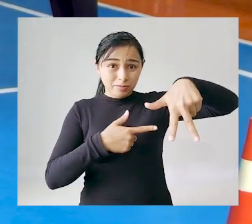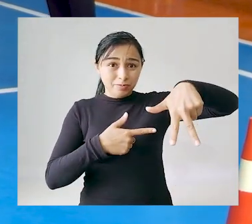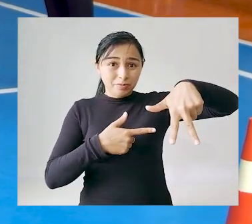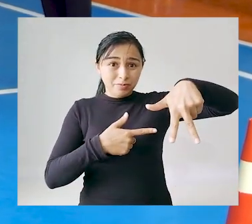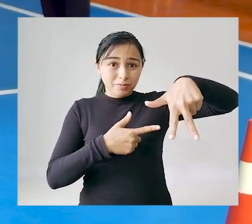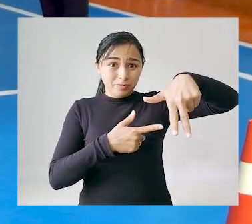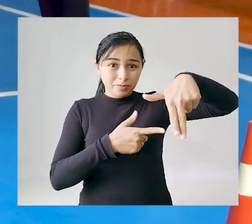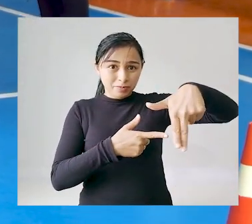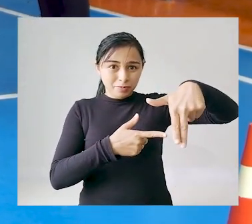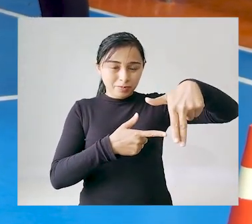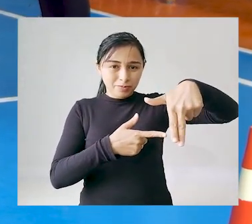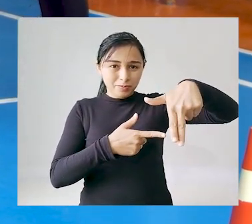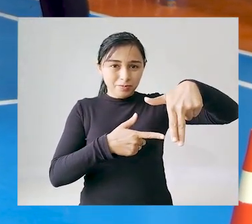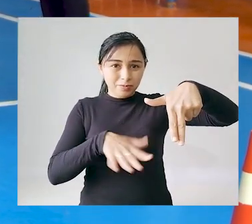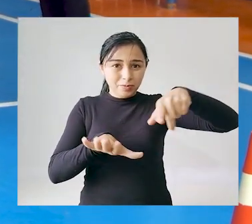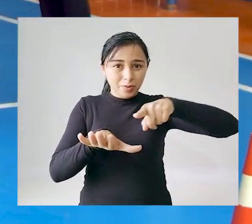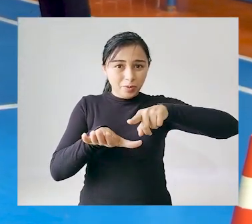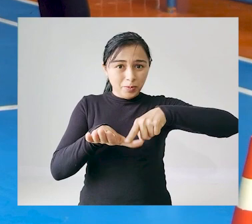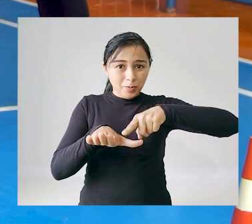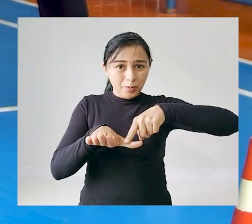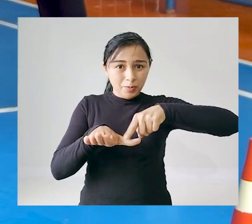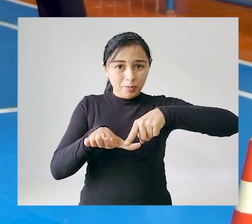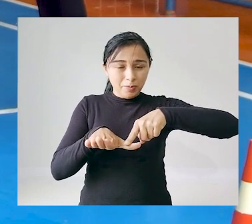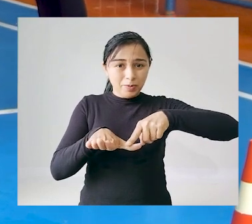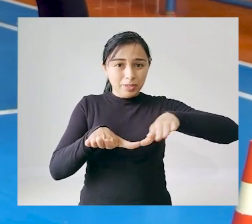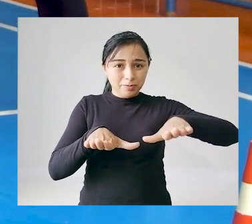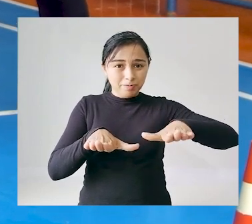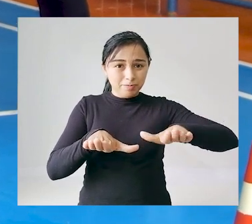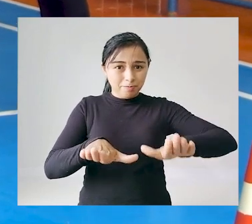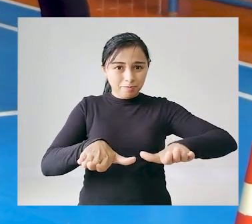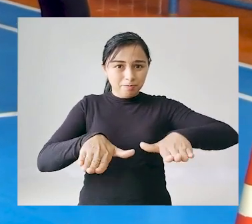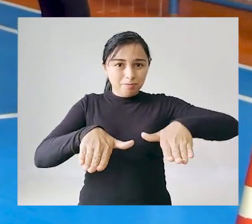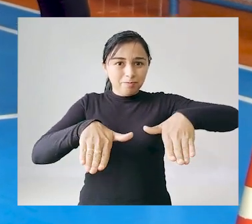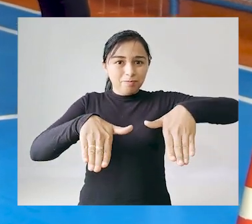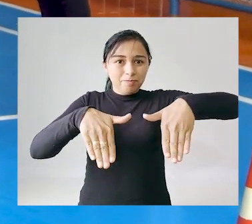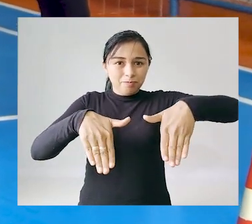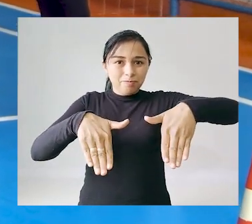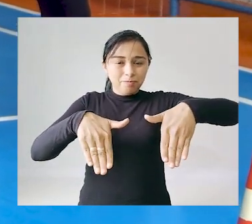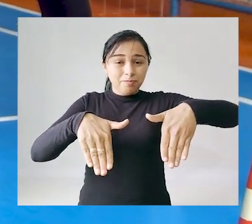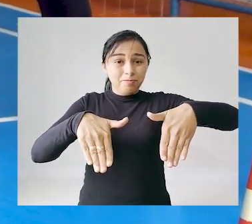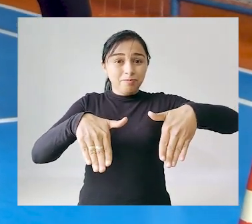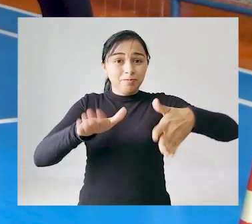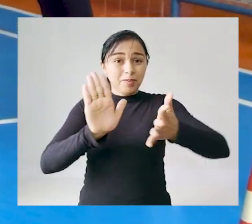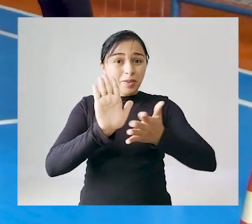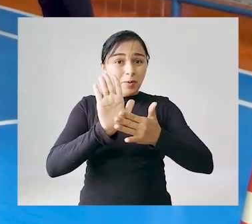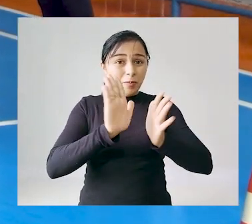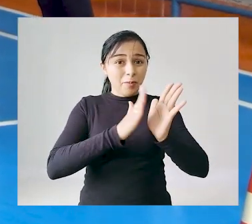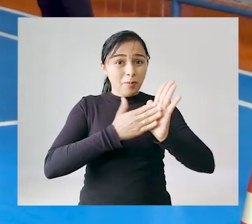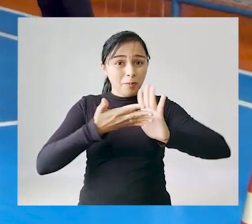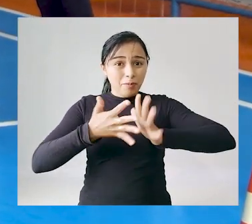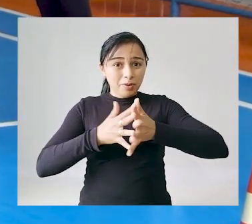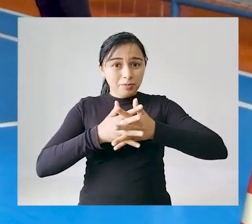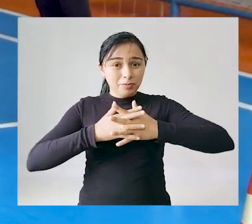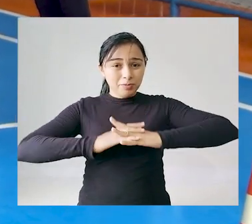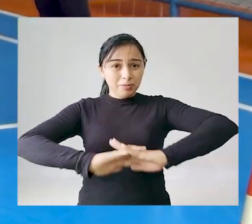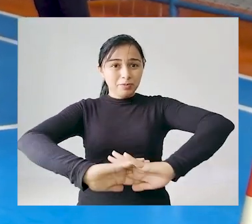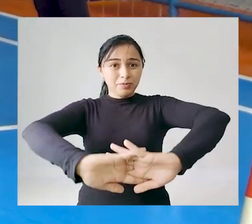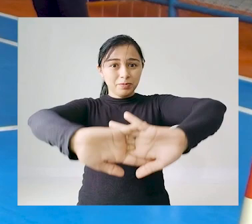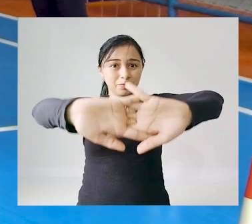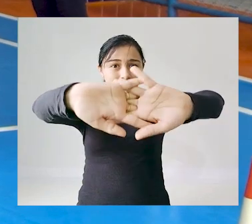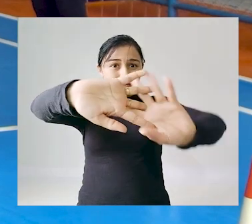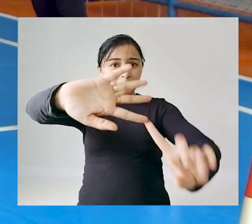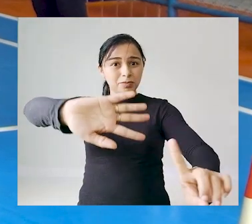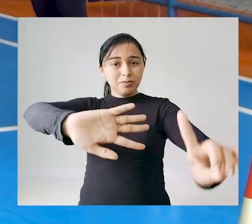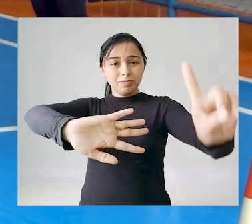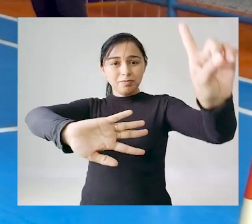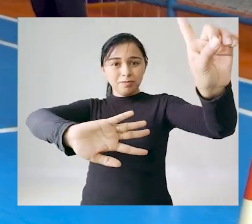cima. Isso, na ponta do pé agora. Certo. Segura na ponta do pé, vamos